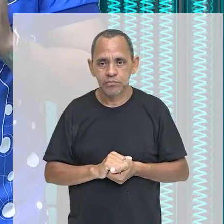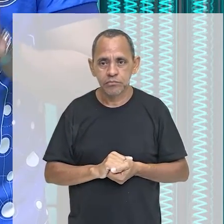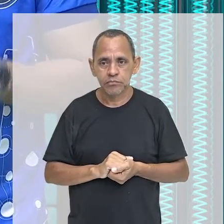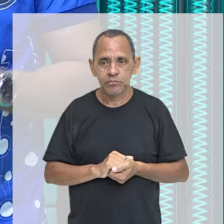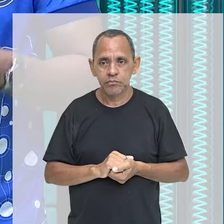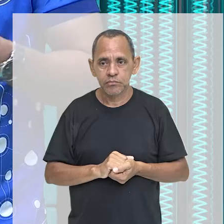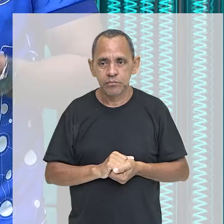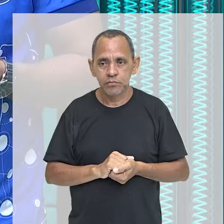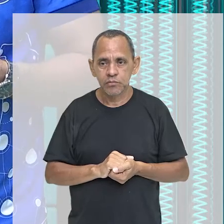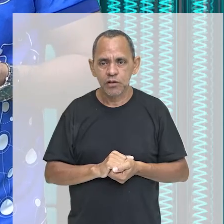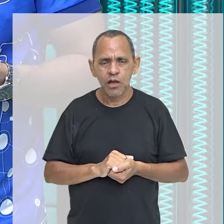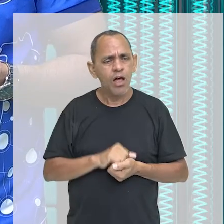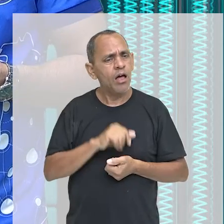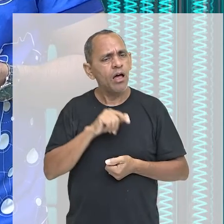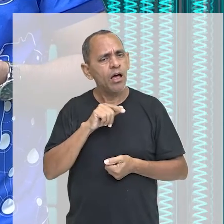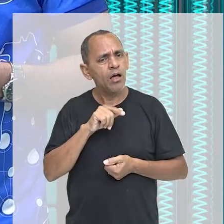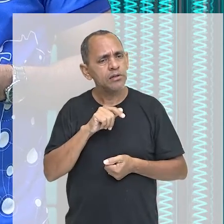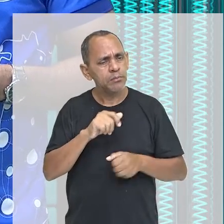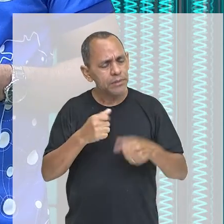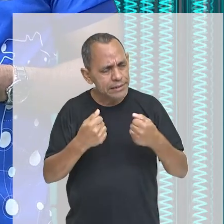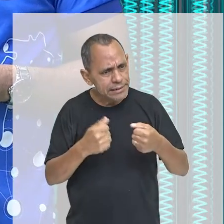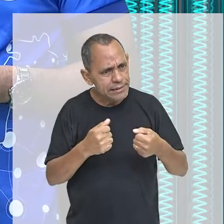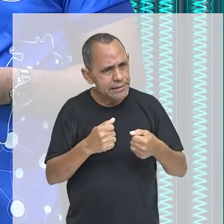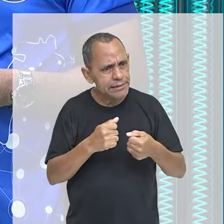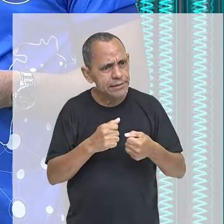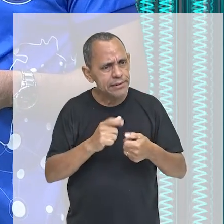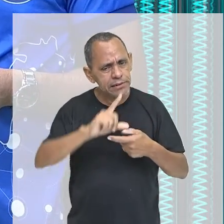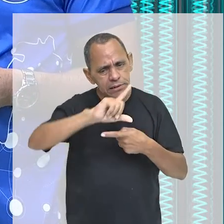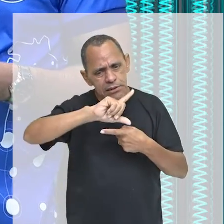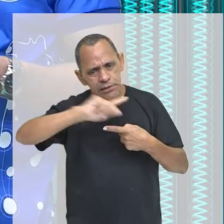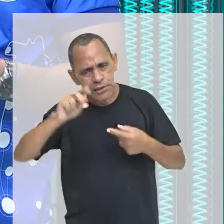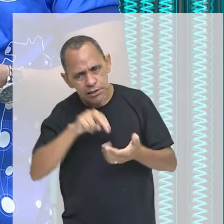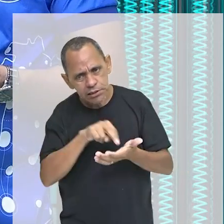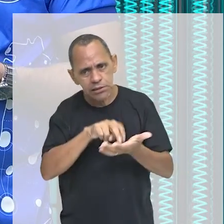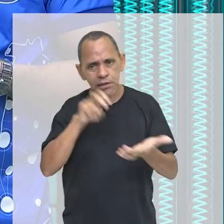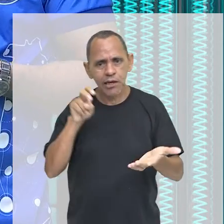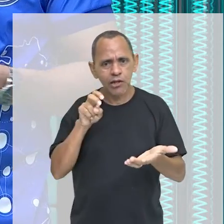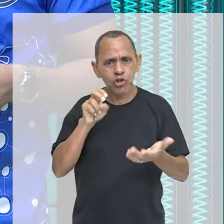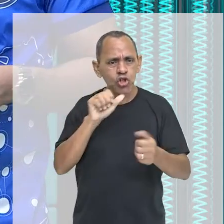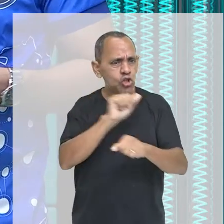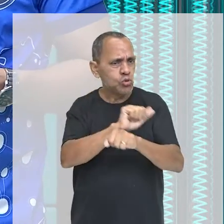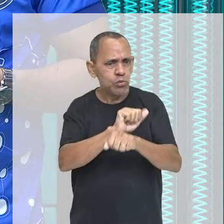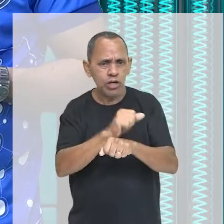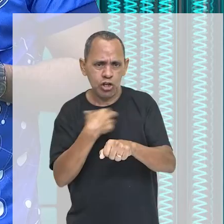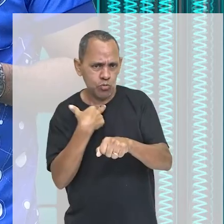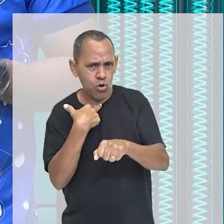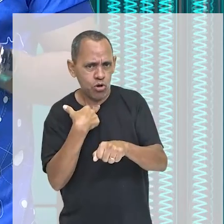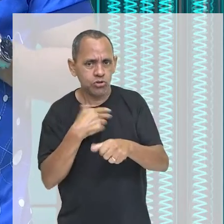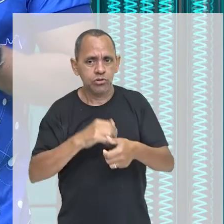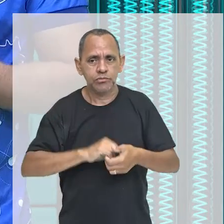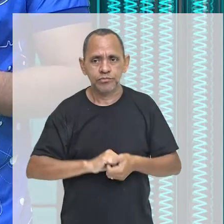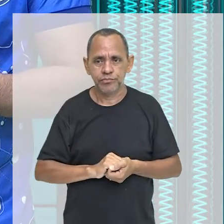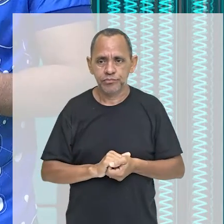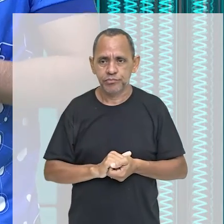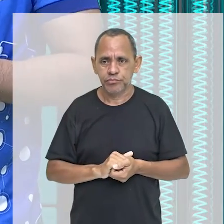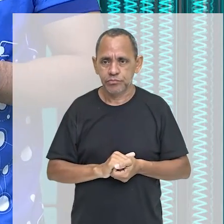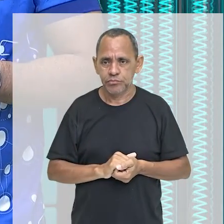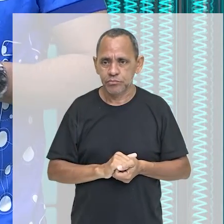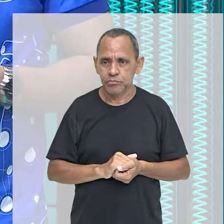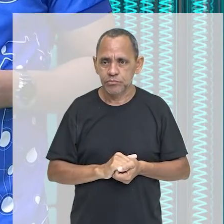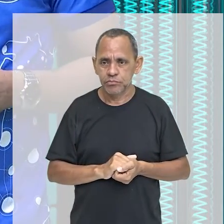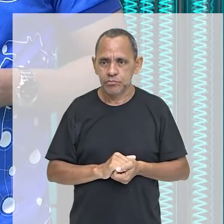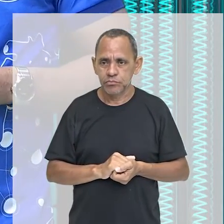early? Você deve sair tão cedo? Não pode esperar um pouco mais? Can't you stay a little longer? Então, há